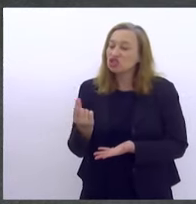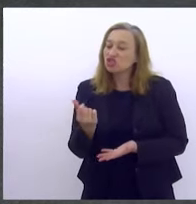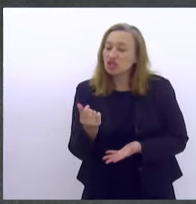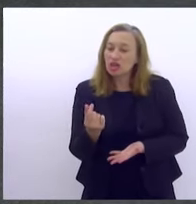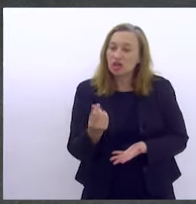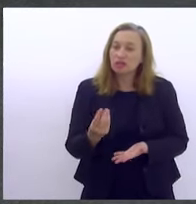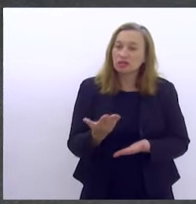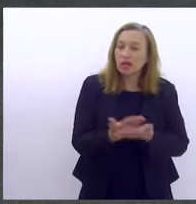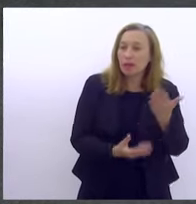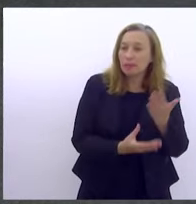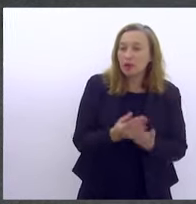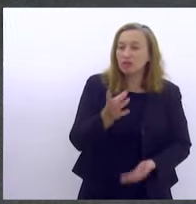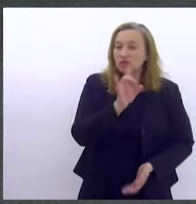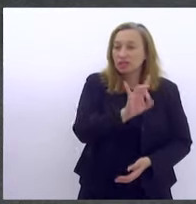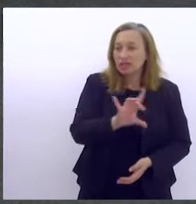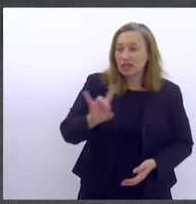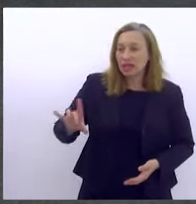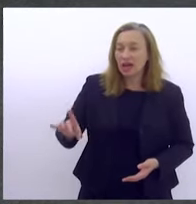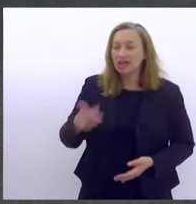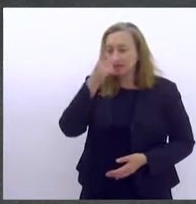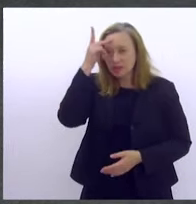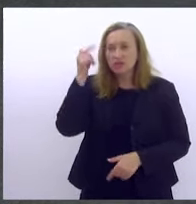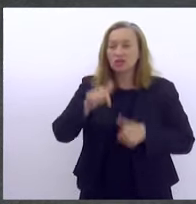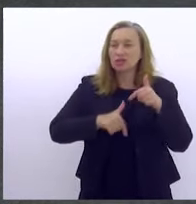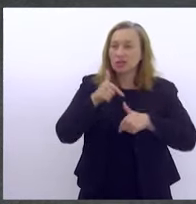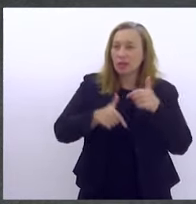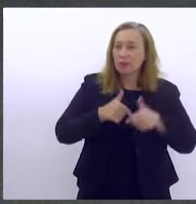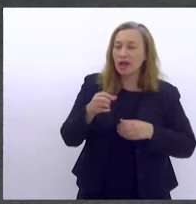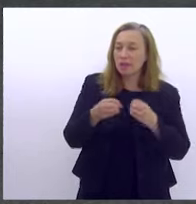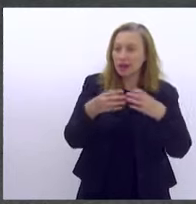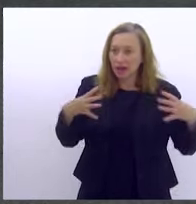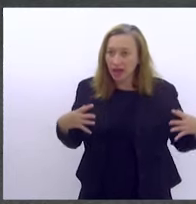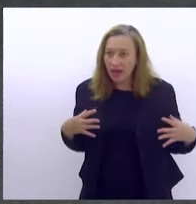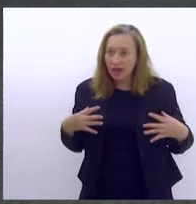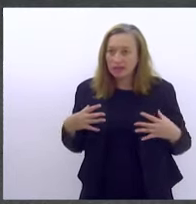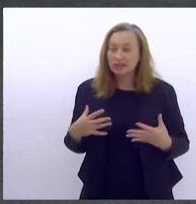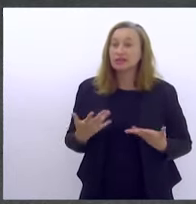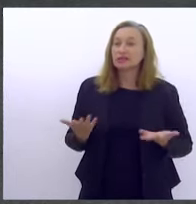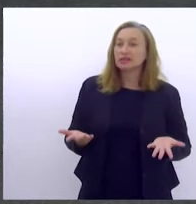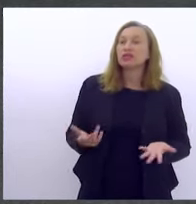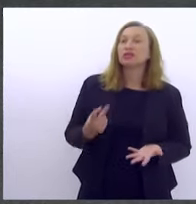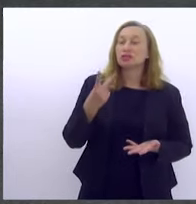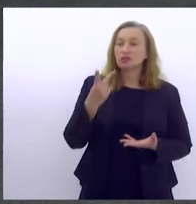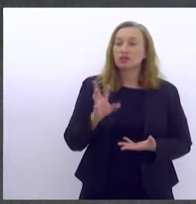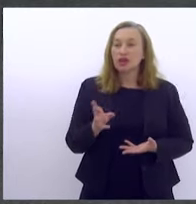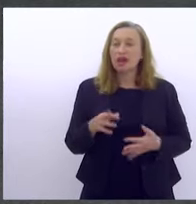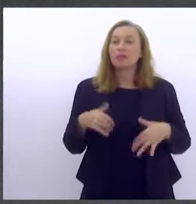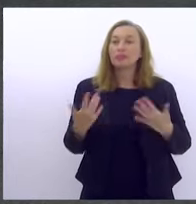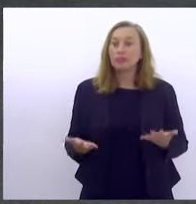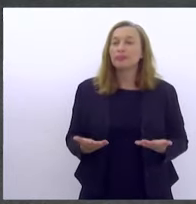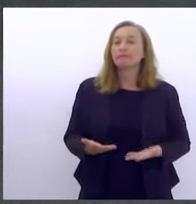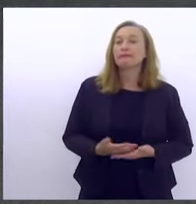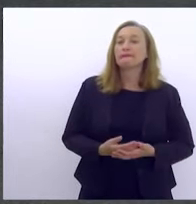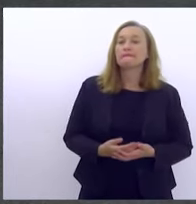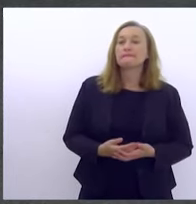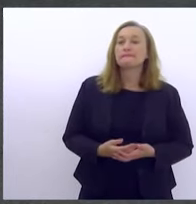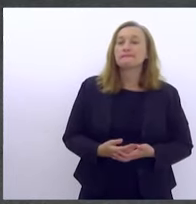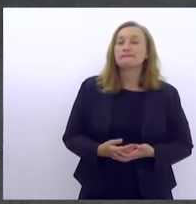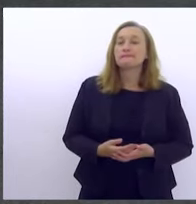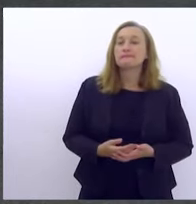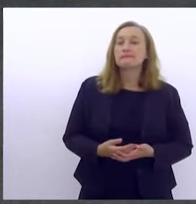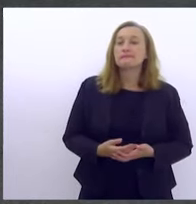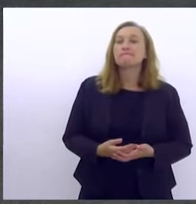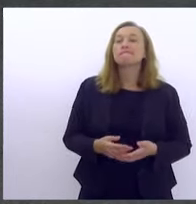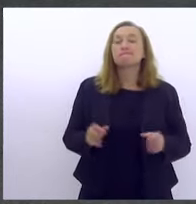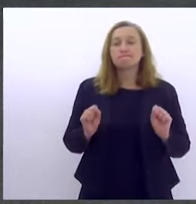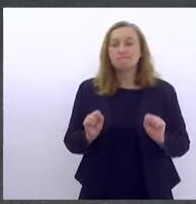porque é isso que um trabalhador faz com uma nota de 1 real, que nem existe mais, uma nota de 2, na verdade. Então, que a gente